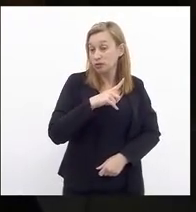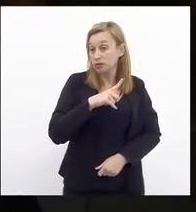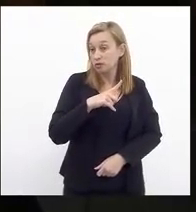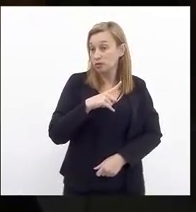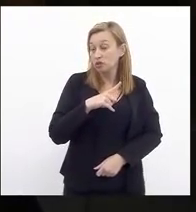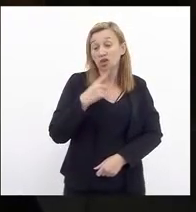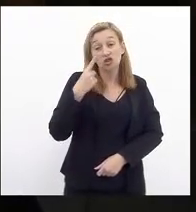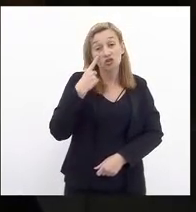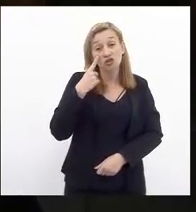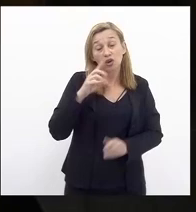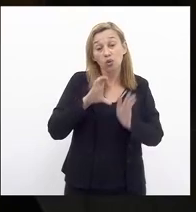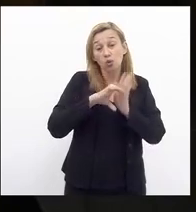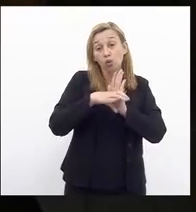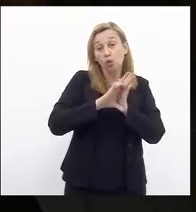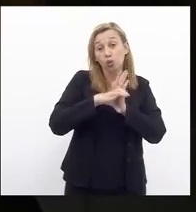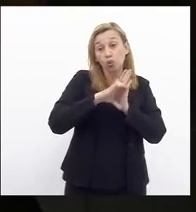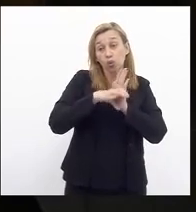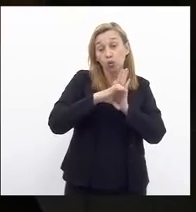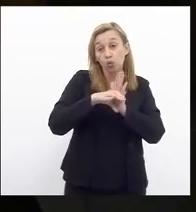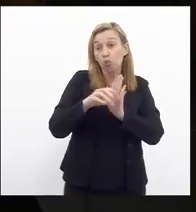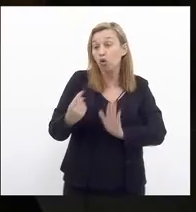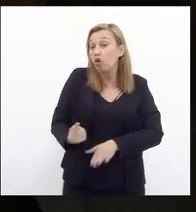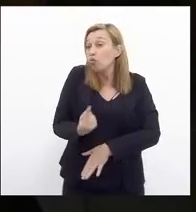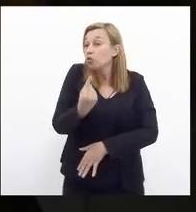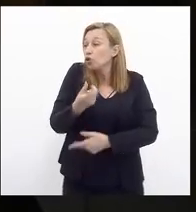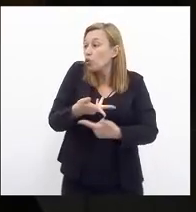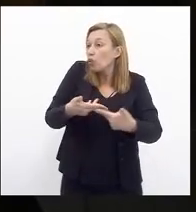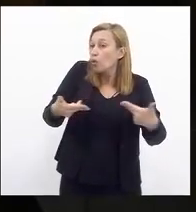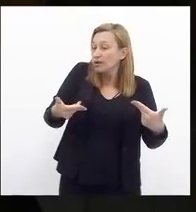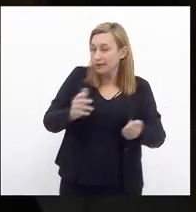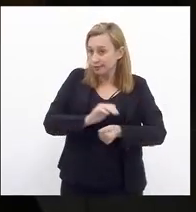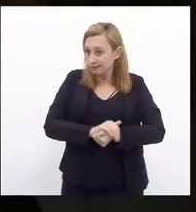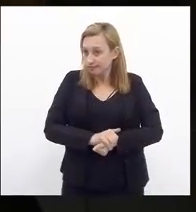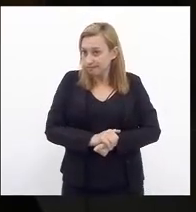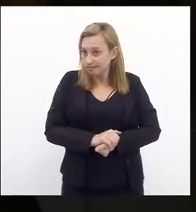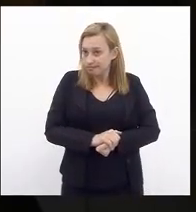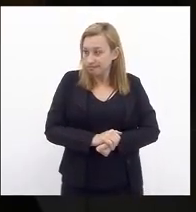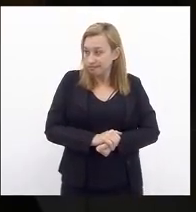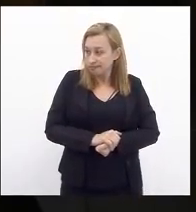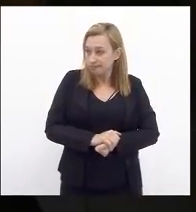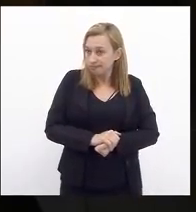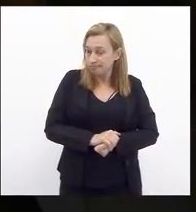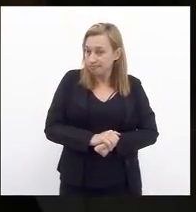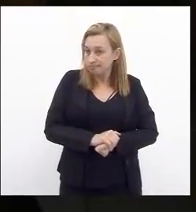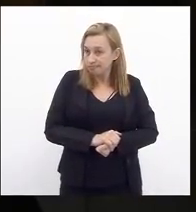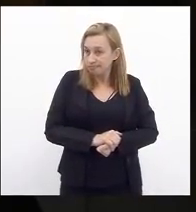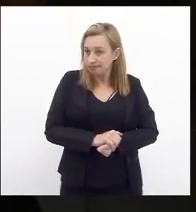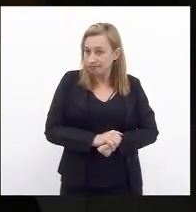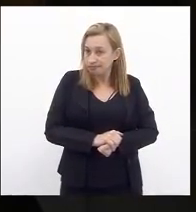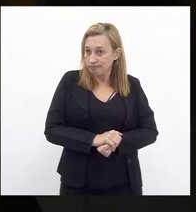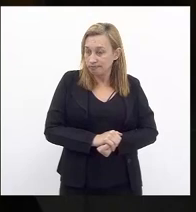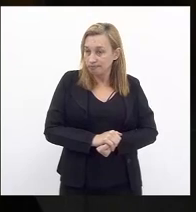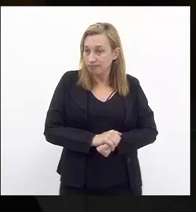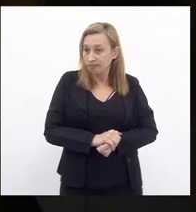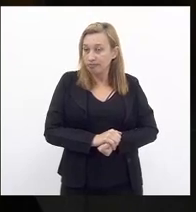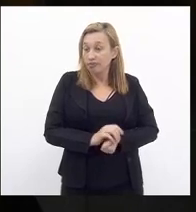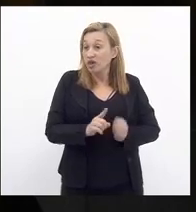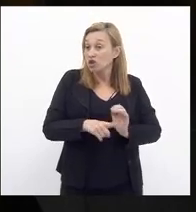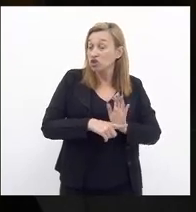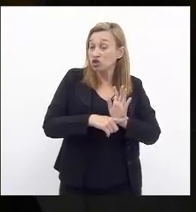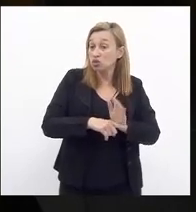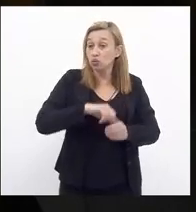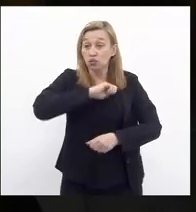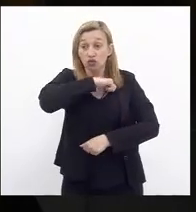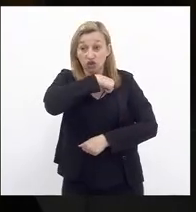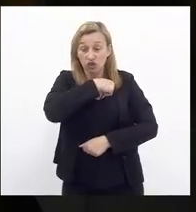conceito foi que a única coisa e termos do regime de recuperação